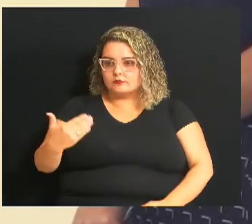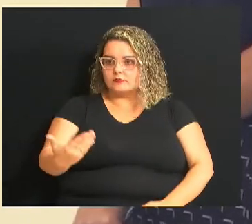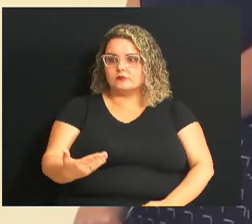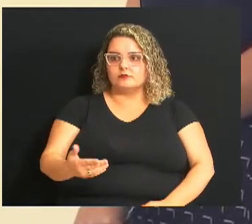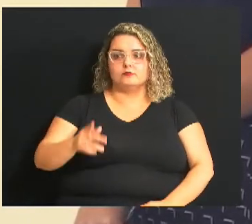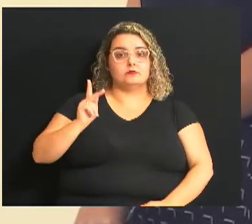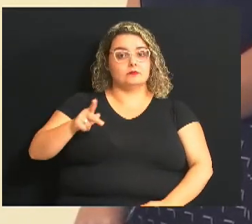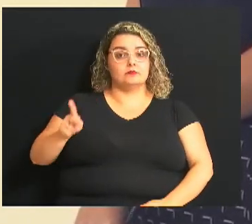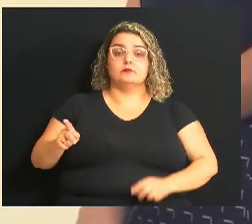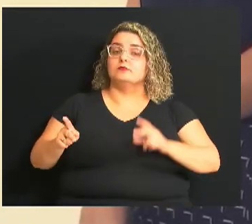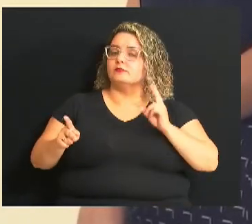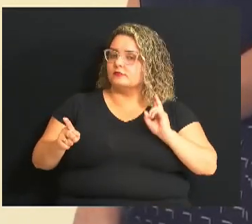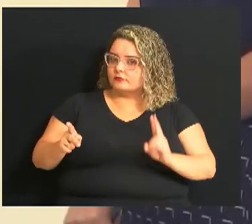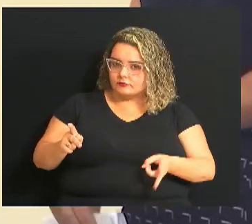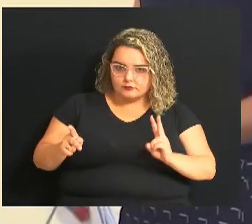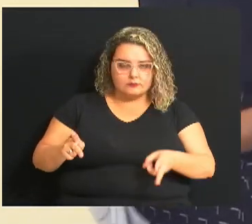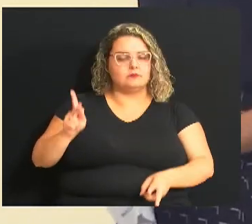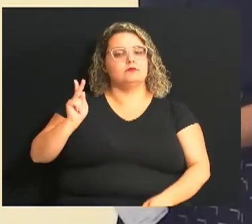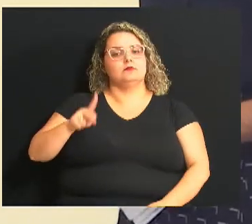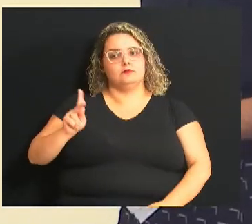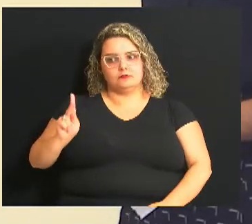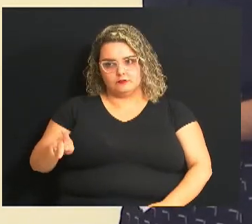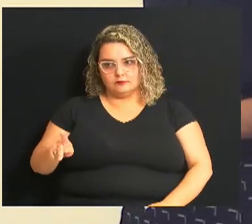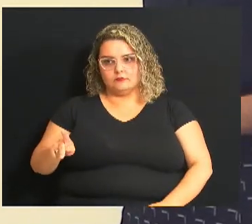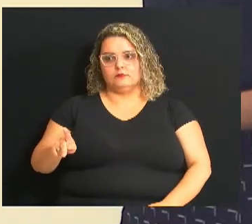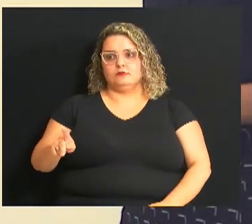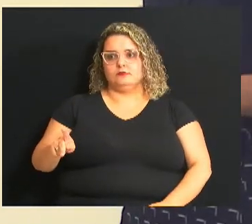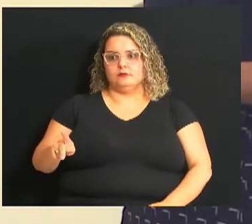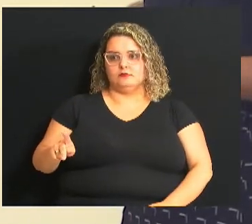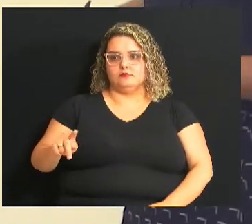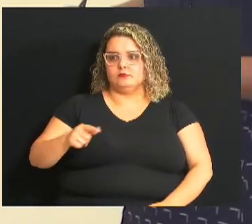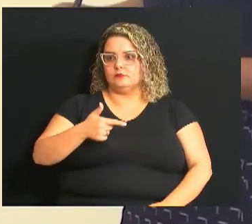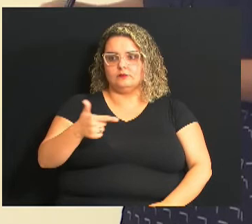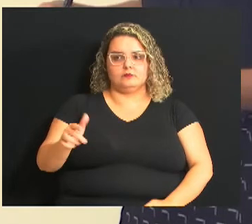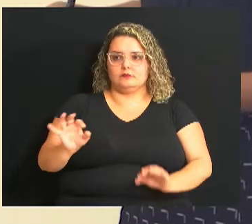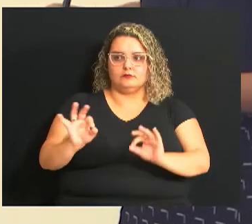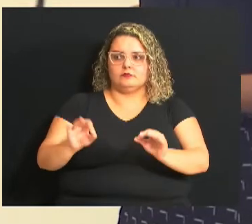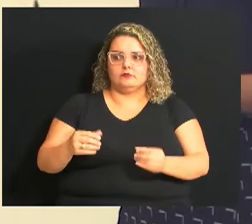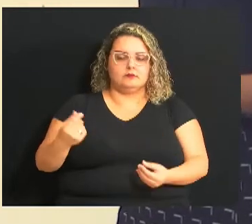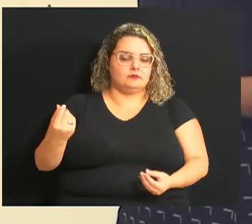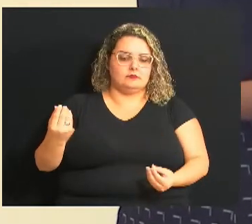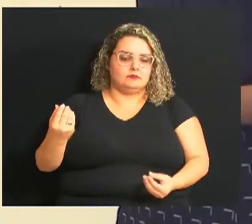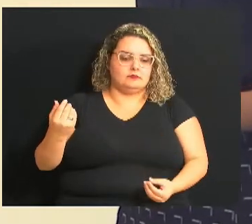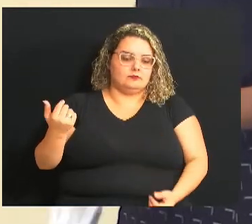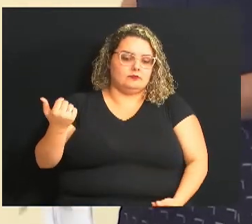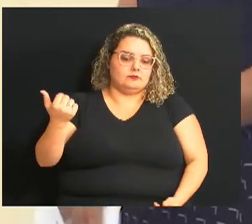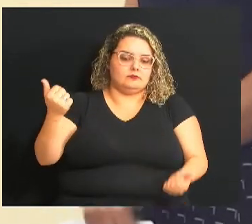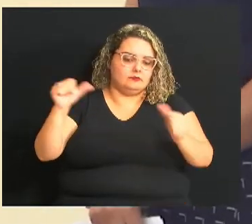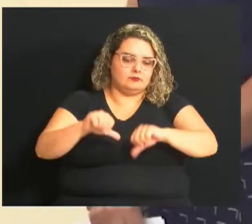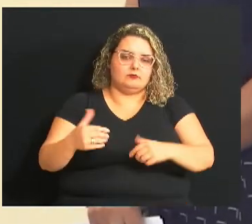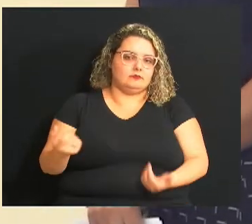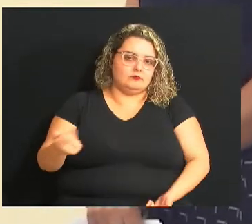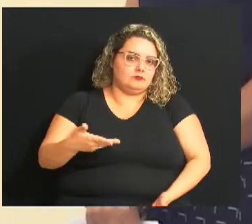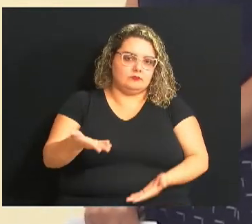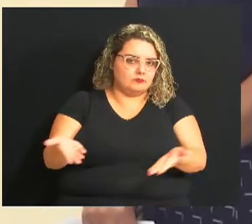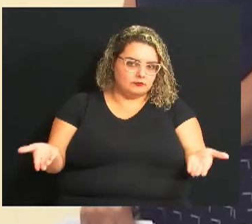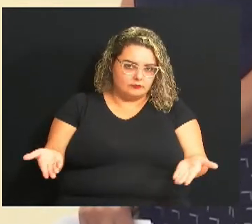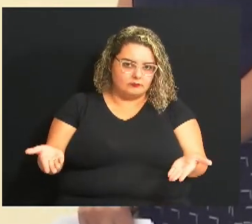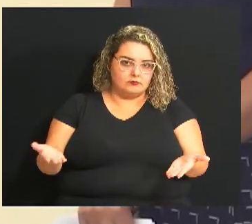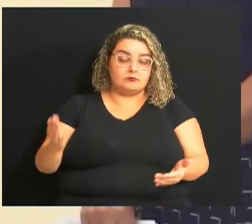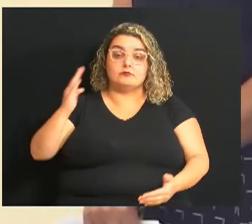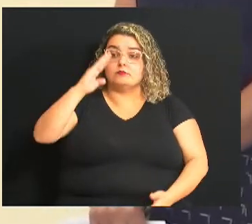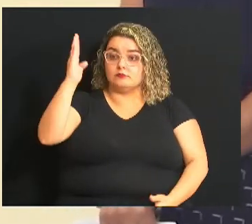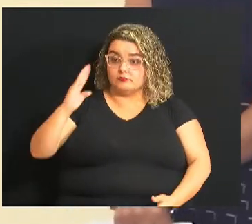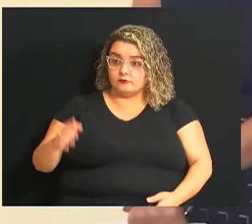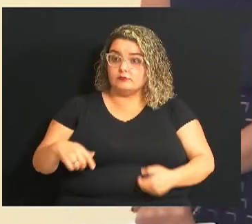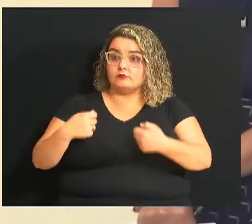professor. Isso, eu acho que não tem nada pior que isso. Acho que o Brasil vive um momento onde a gente precisa começar